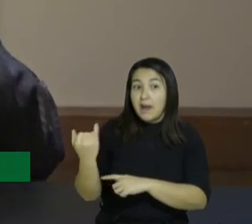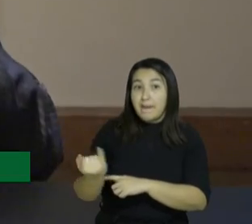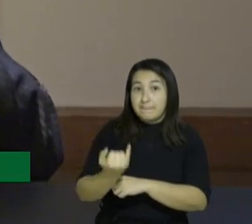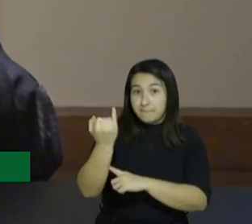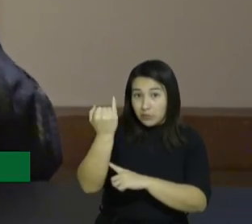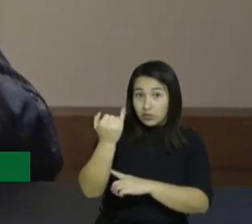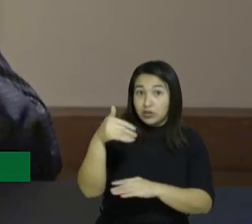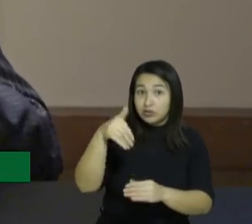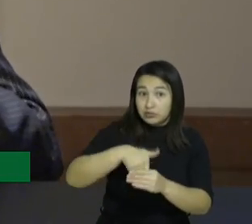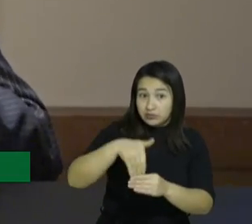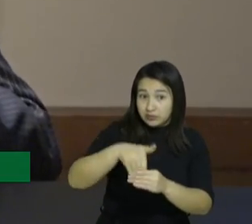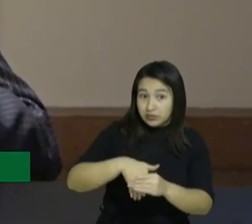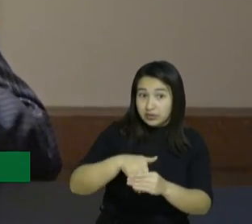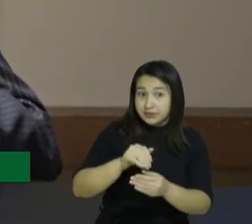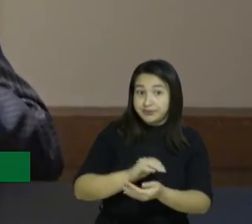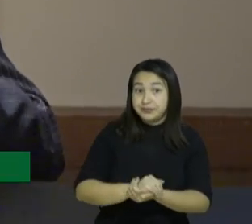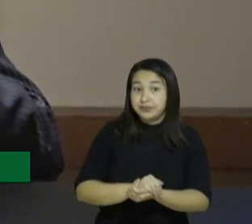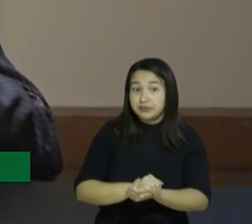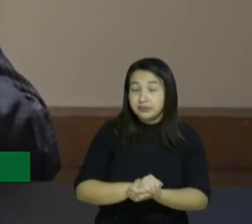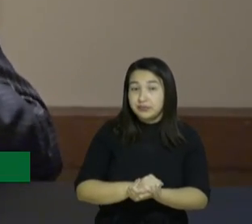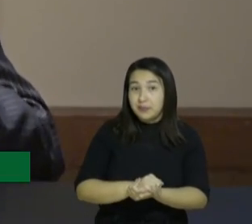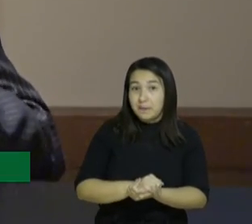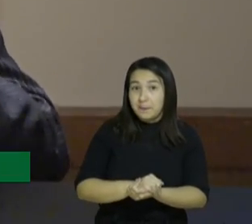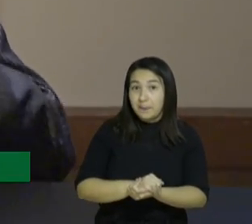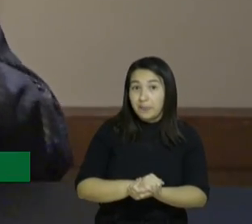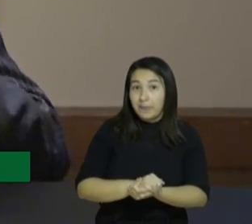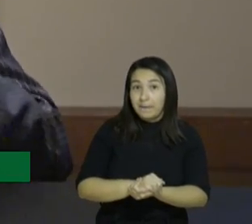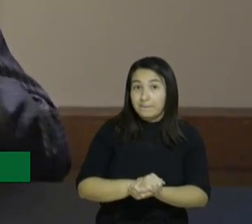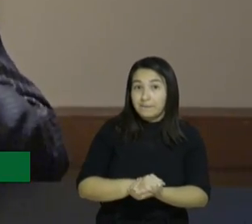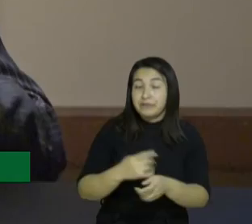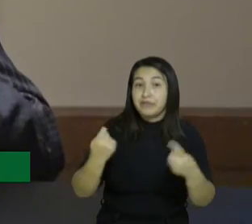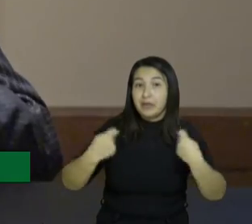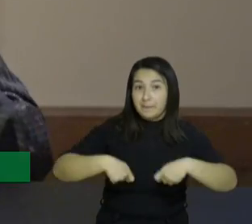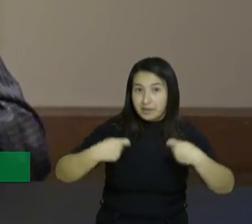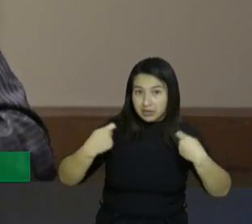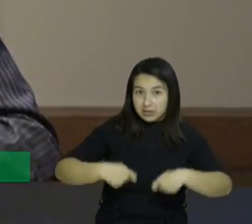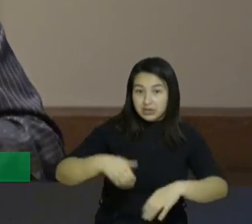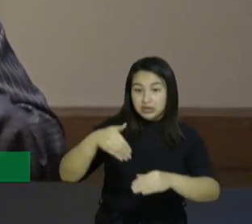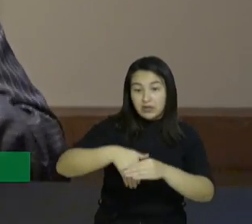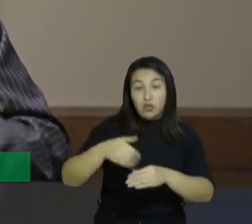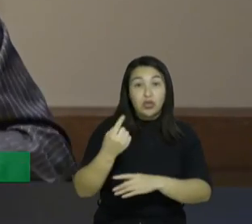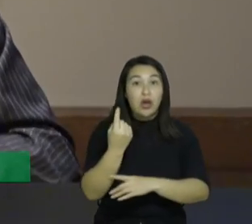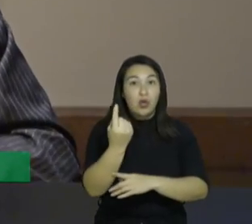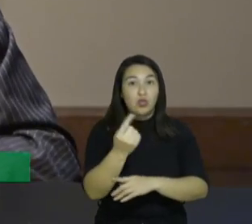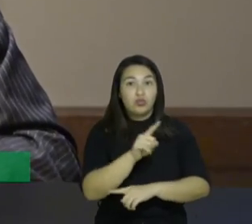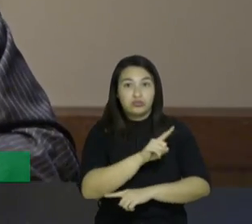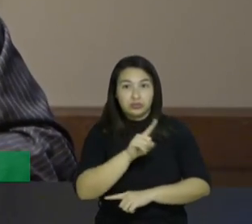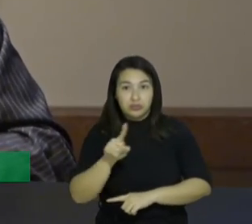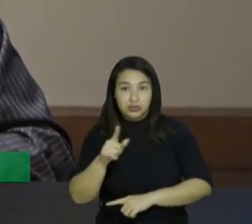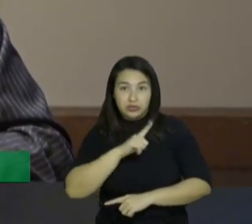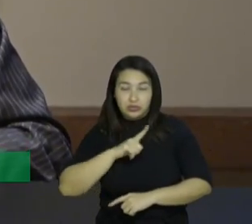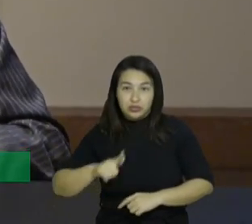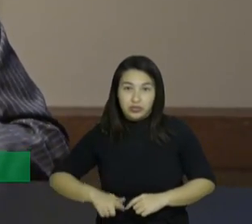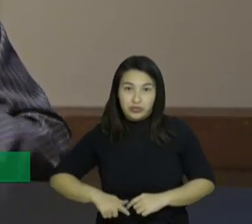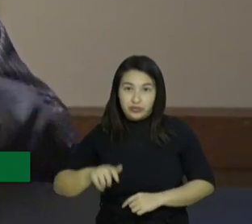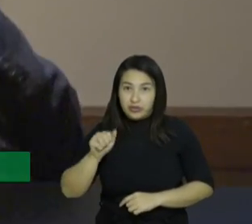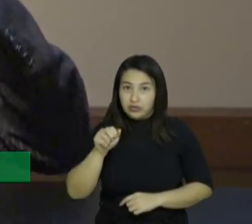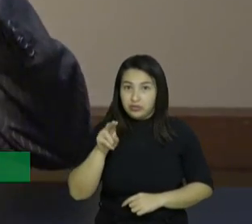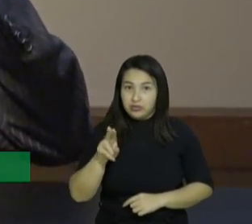eh nos termos atuais ele necessariamente tem que ter um voto negativo por parte do governo